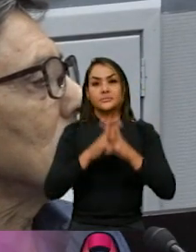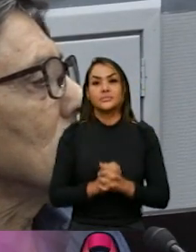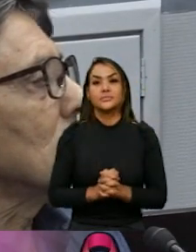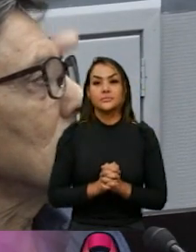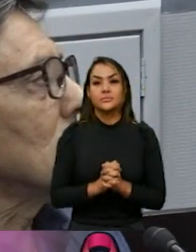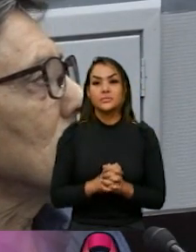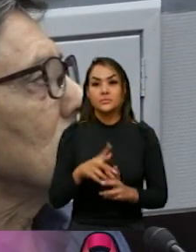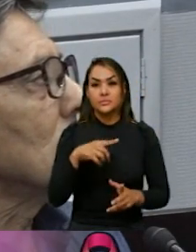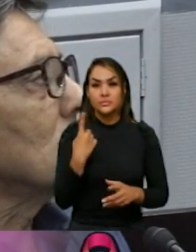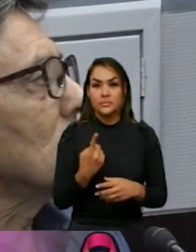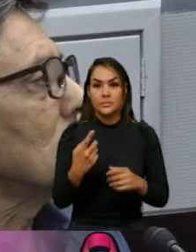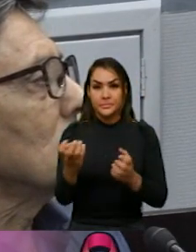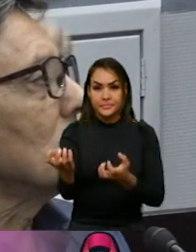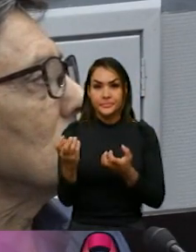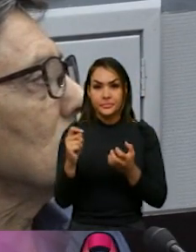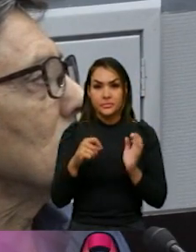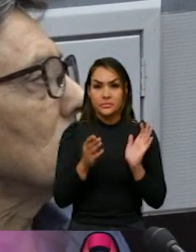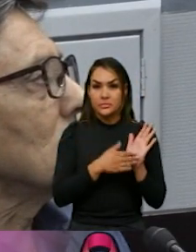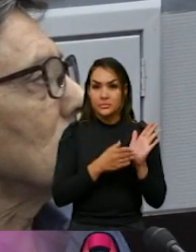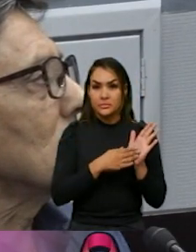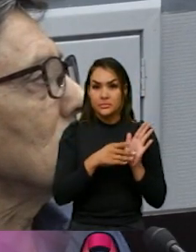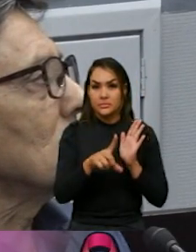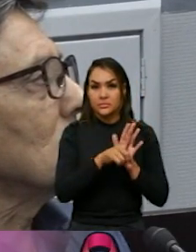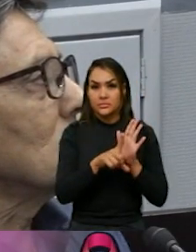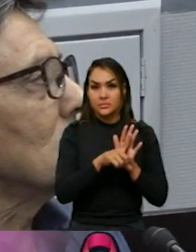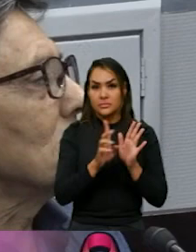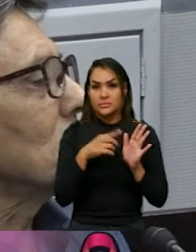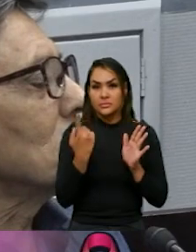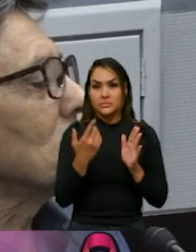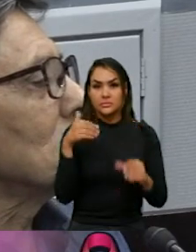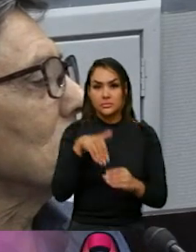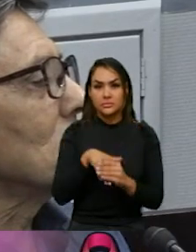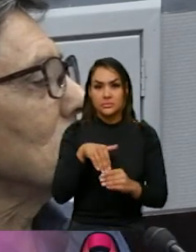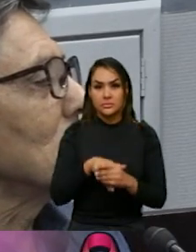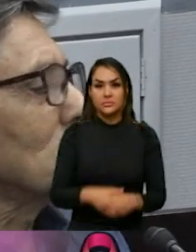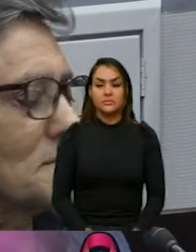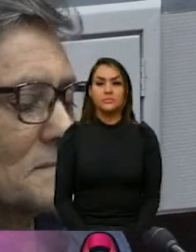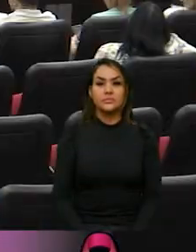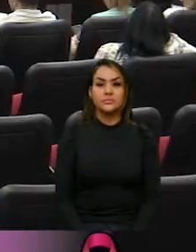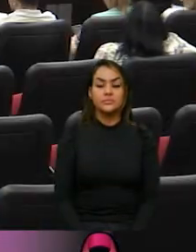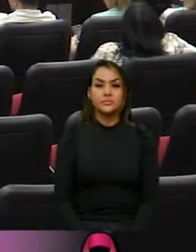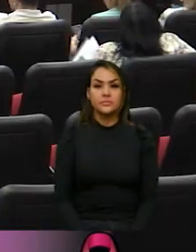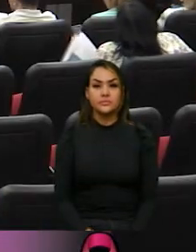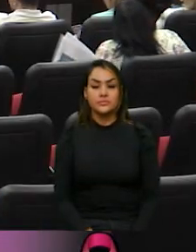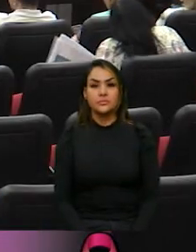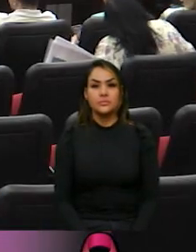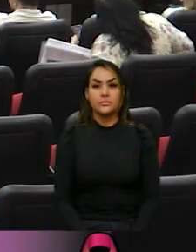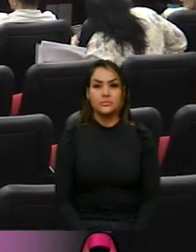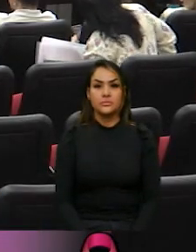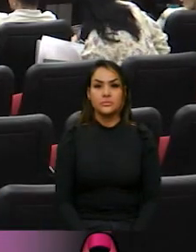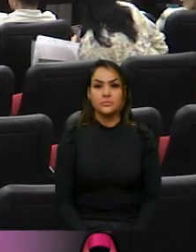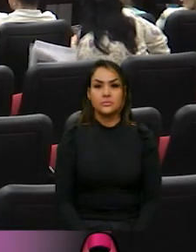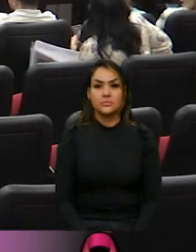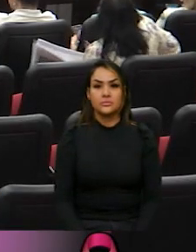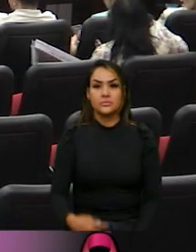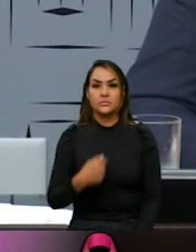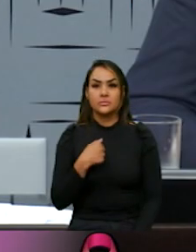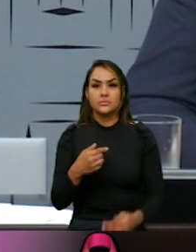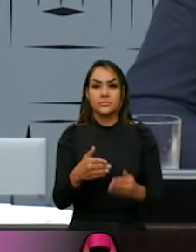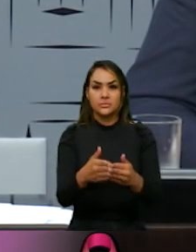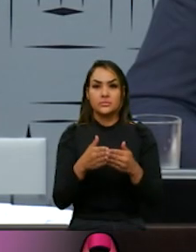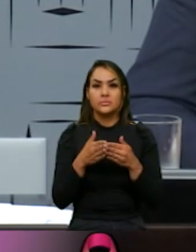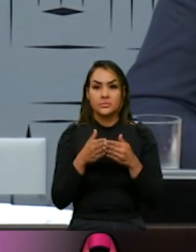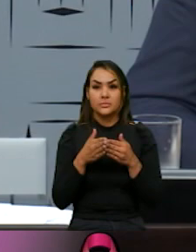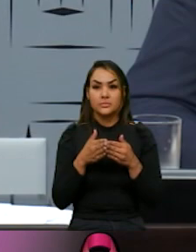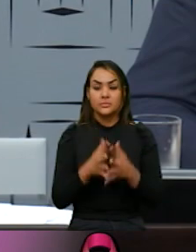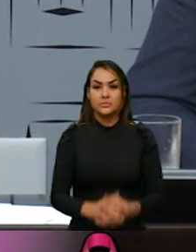projeto, de forma clara, para que a gente vote. Da forma como está, eu voto contrário. Eu solicito aos vereadores que registrem... Pela ordem,